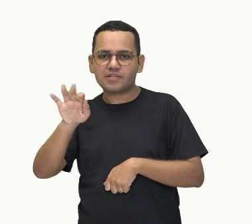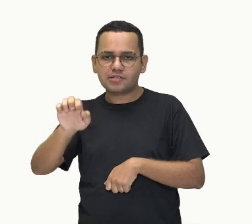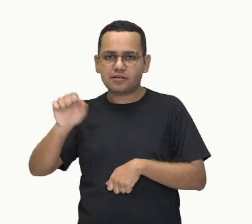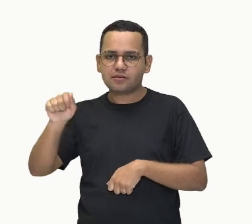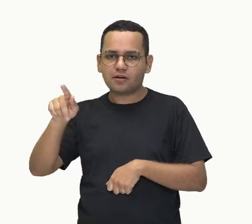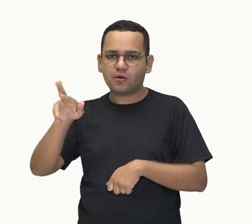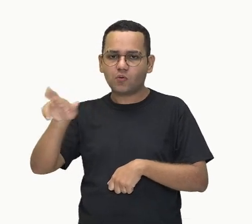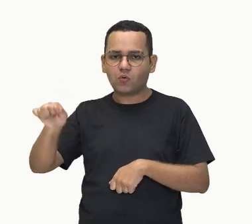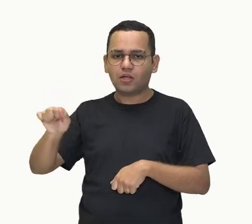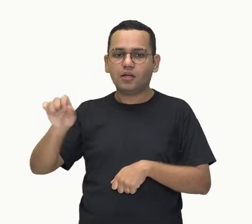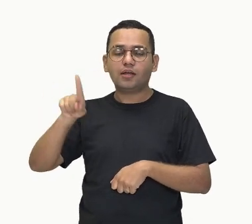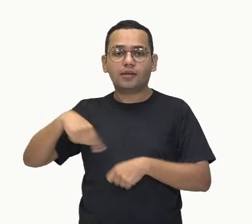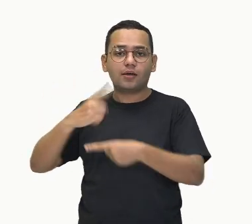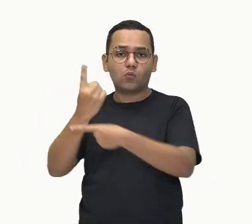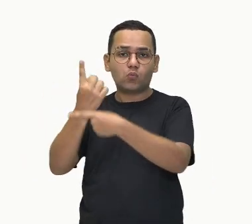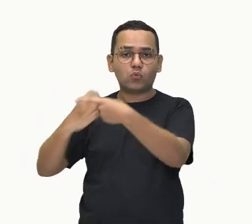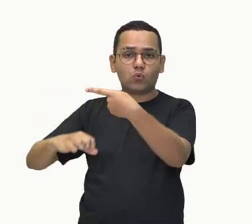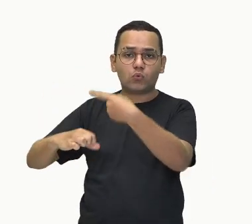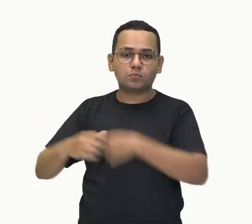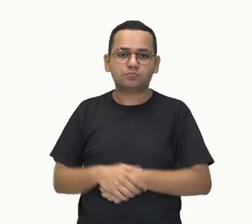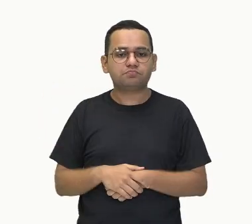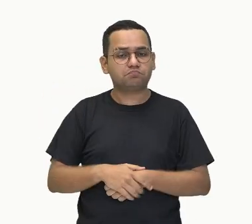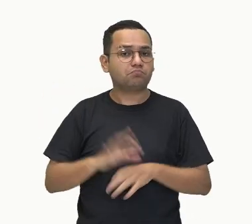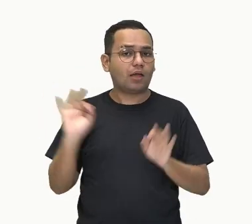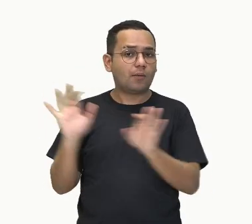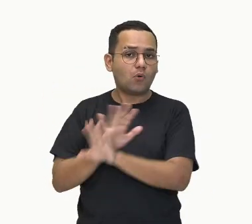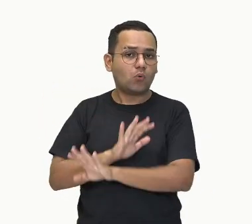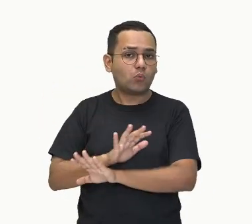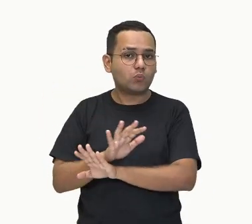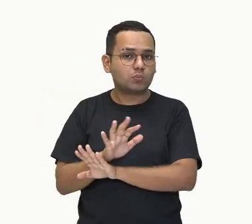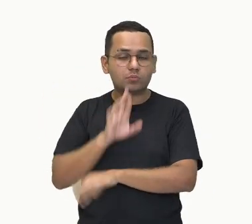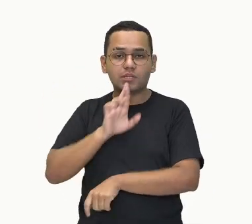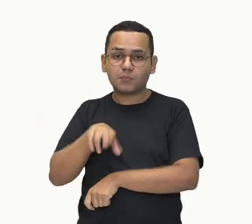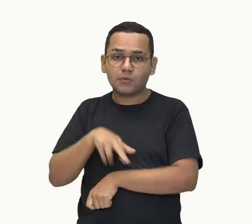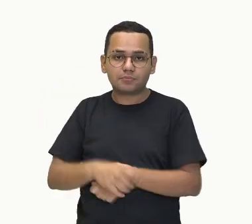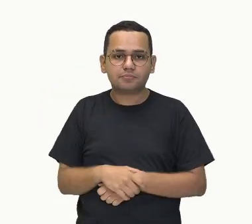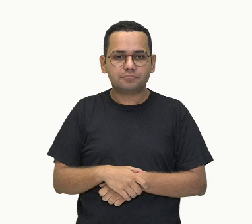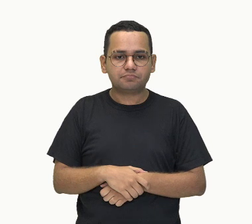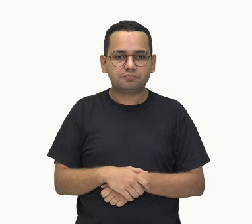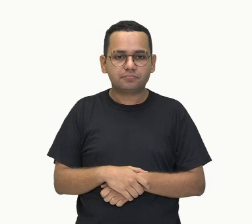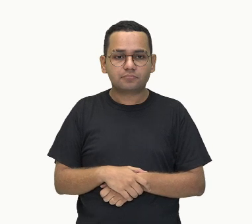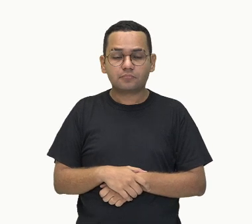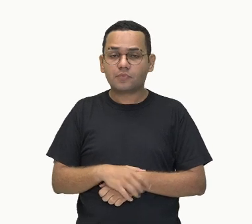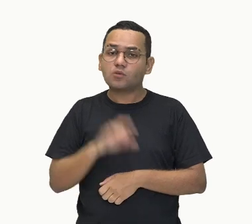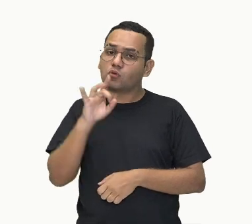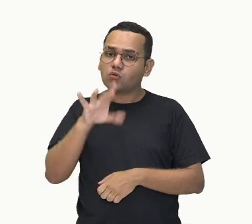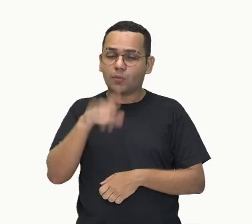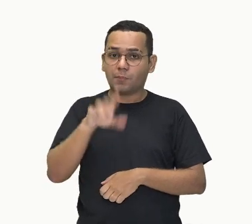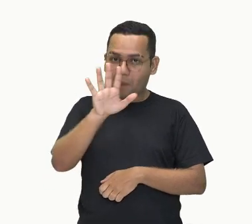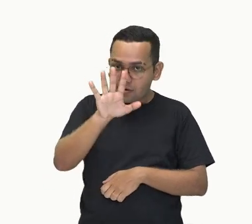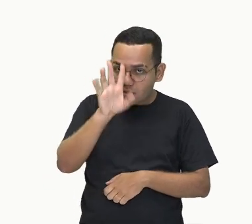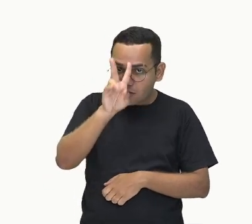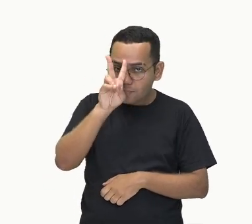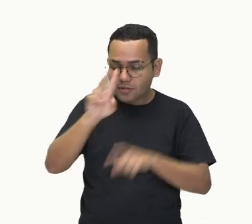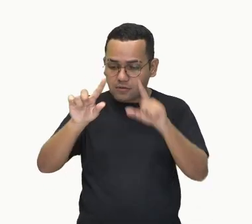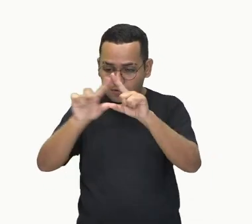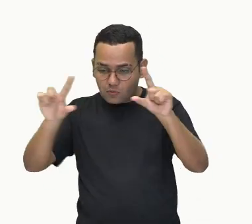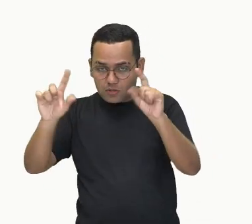1/9. Pronto, você finalizou a questão. É só olhar quem é que está acompanhando o x, você já